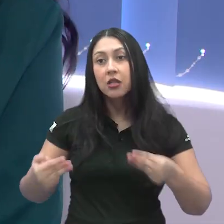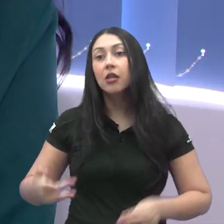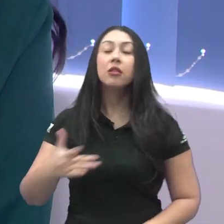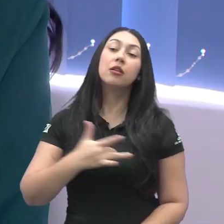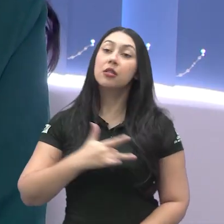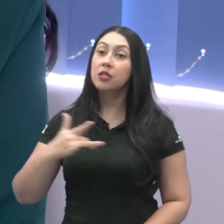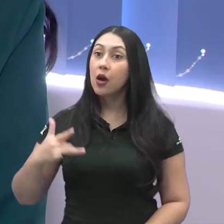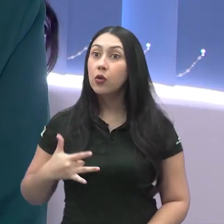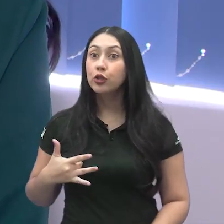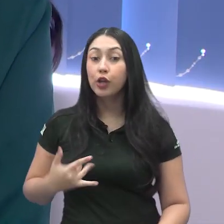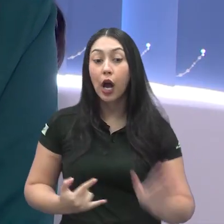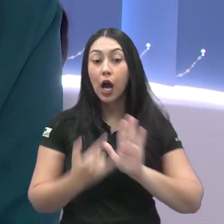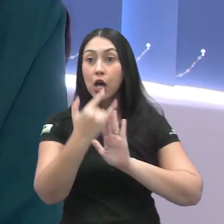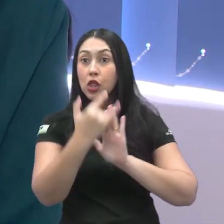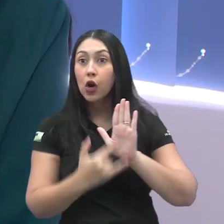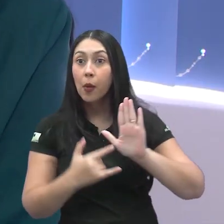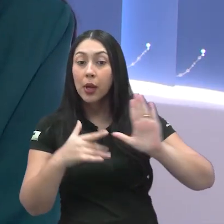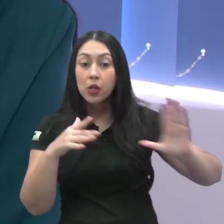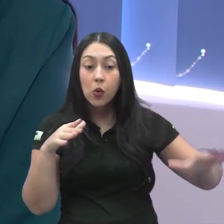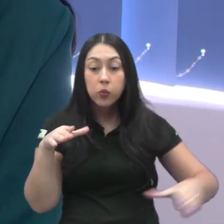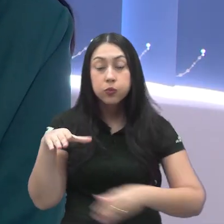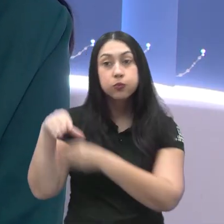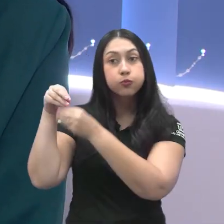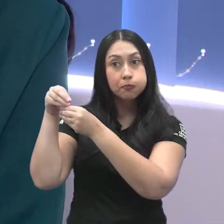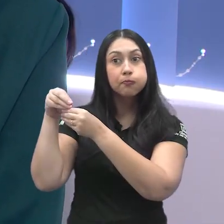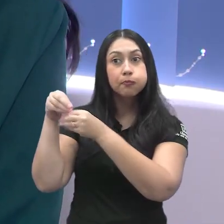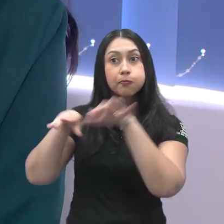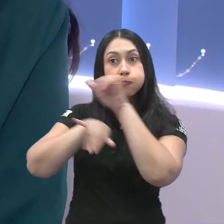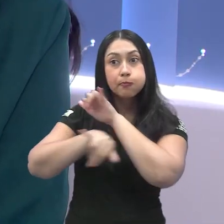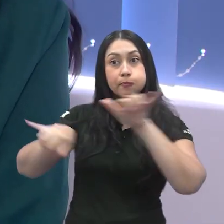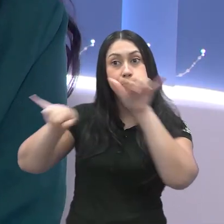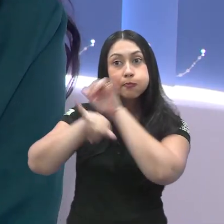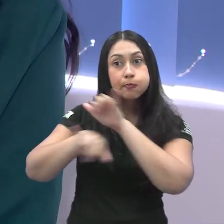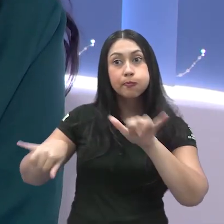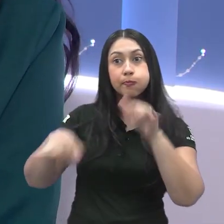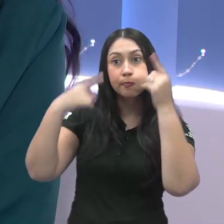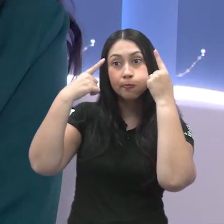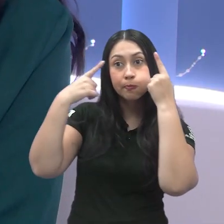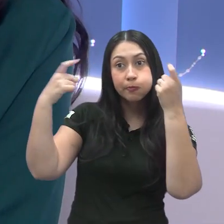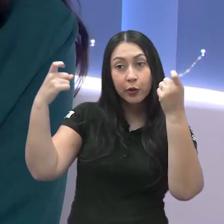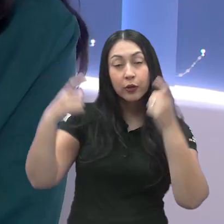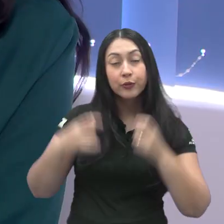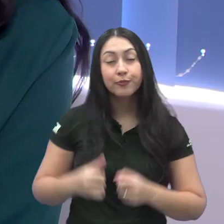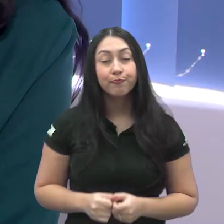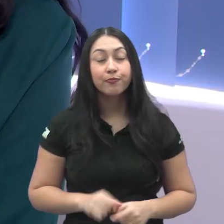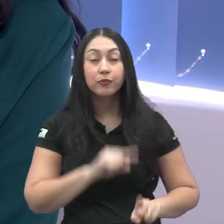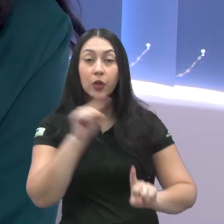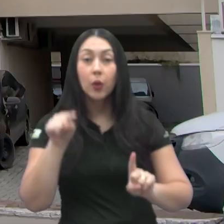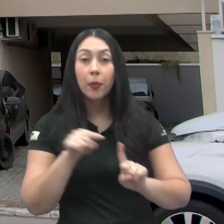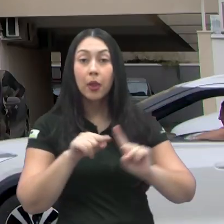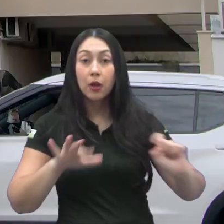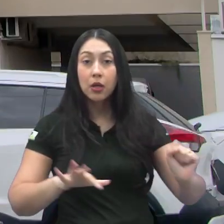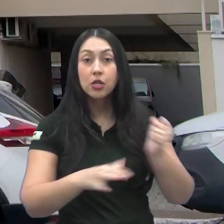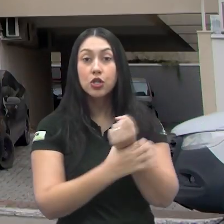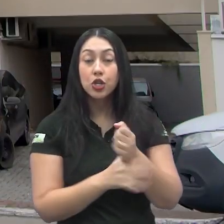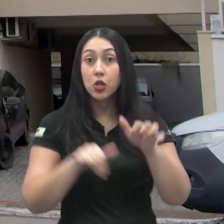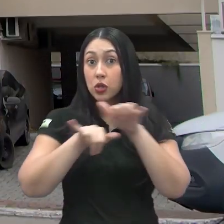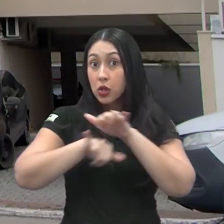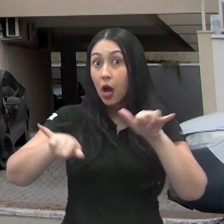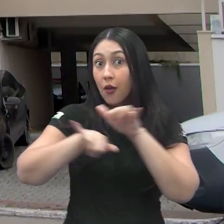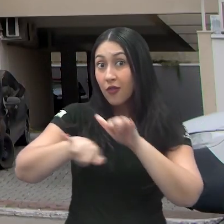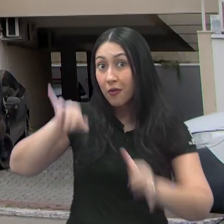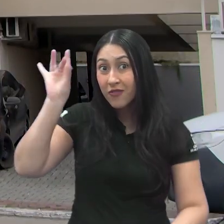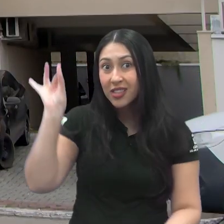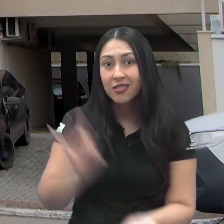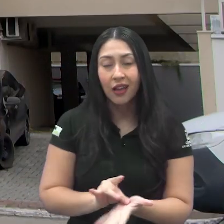do Ministério da Saúde, e a gente vai inserir essa ficha dentro do Sistema Nacional de Notificação de Agravos. Para garantir